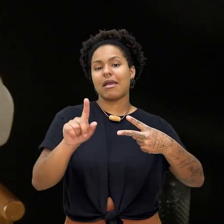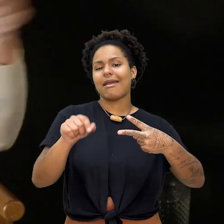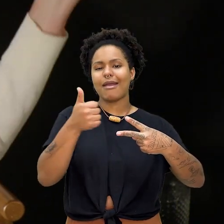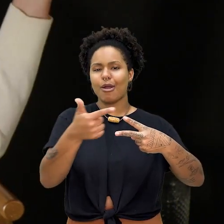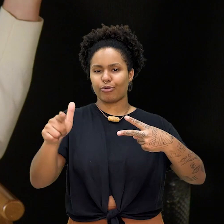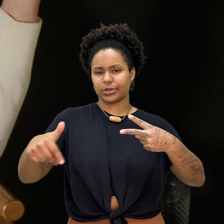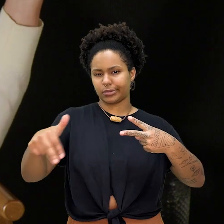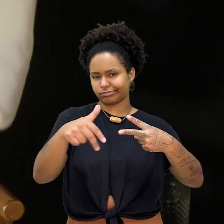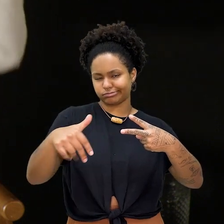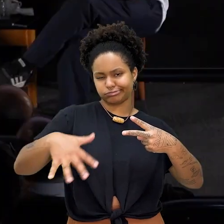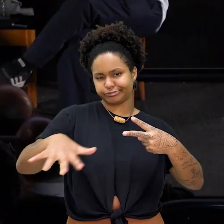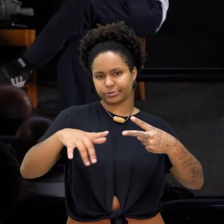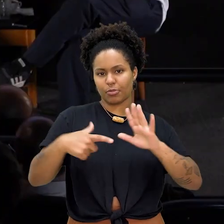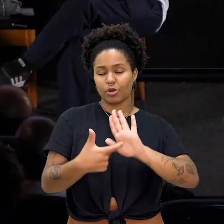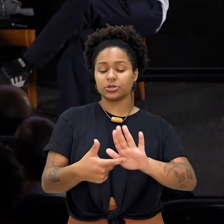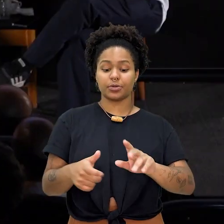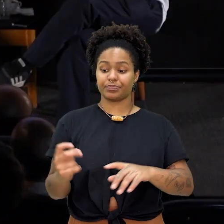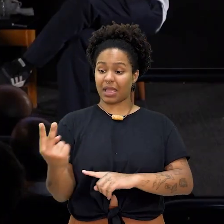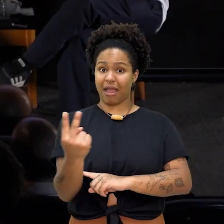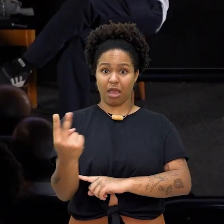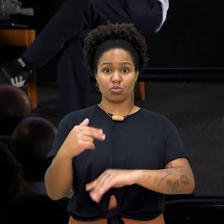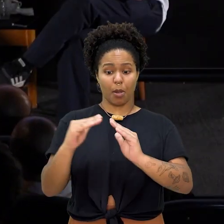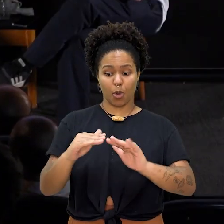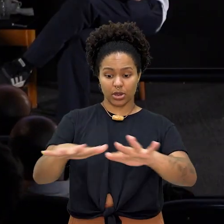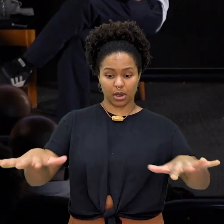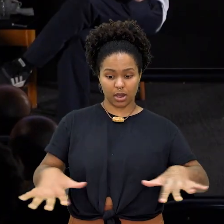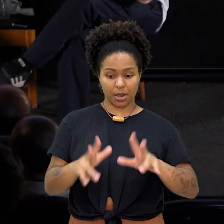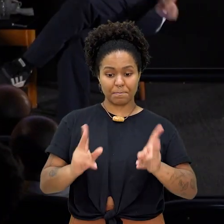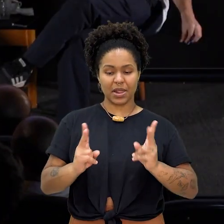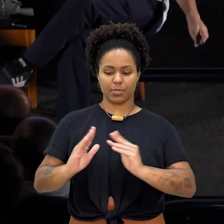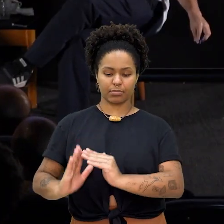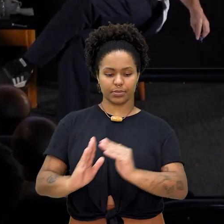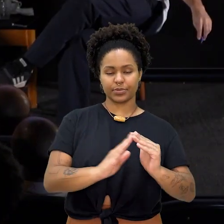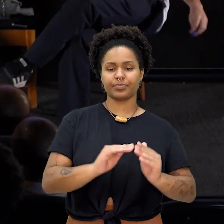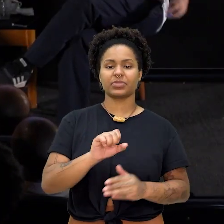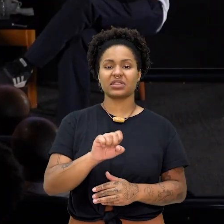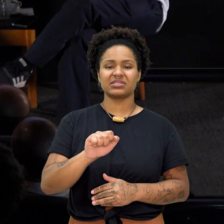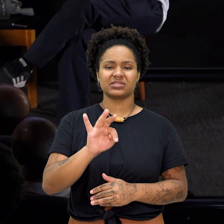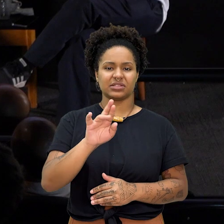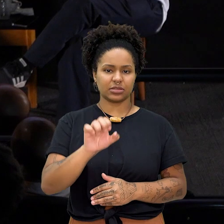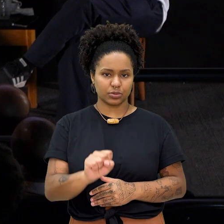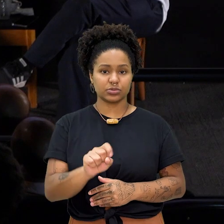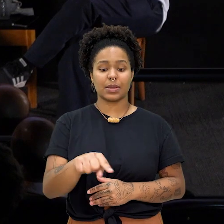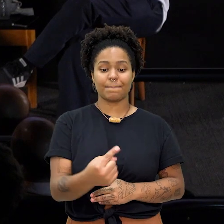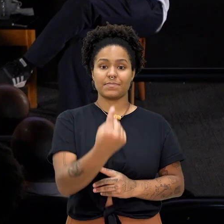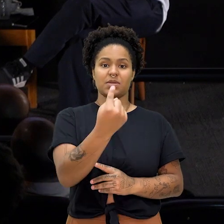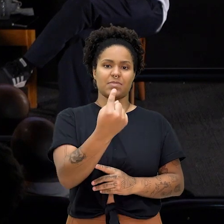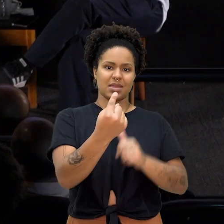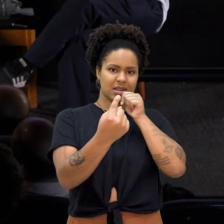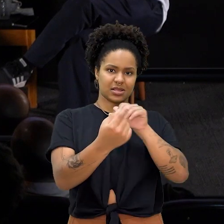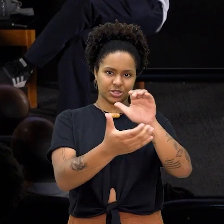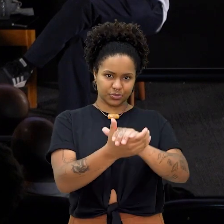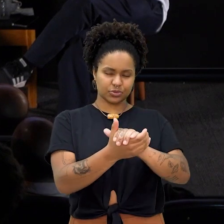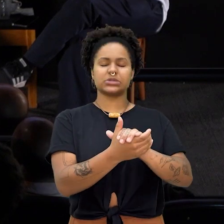que está lá no jogo. E as duas moram no mesmo terreno. A Cyprus, ela foi a primeira esposa,